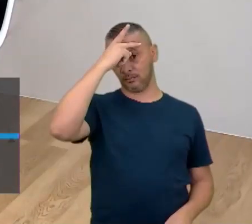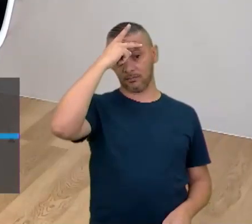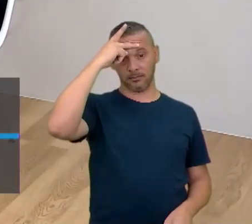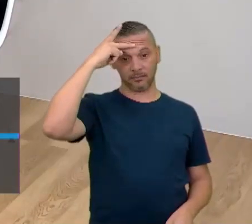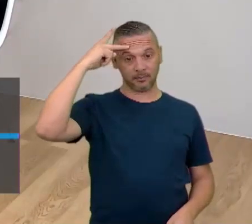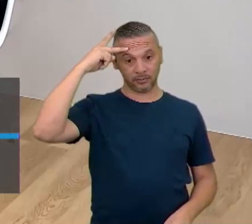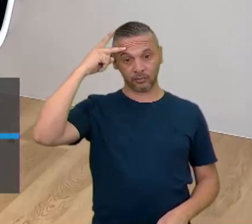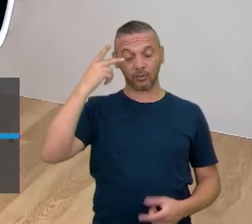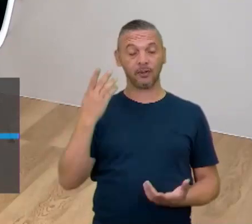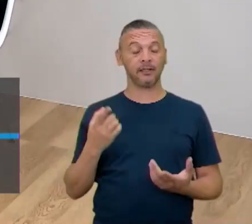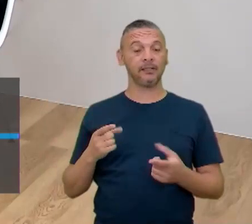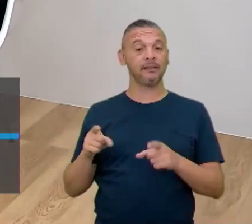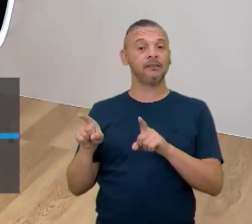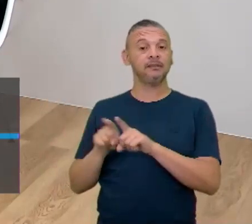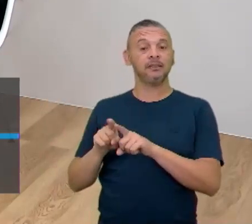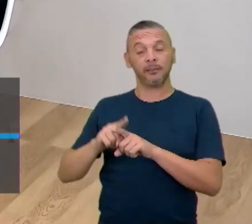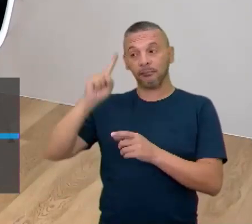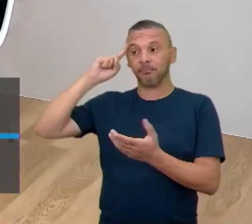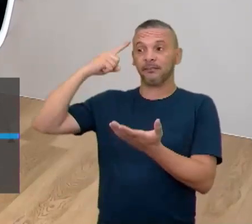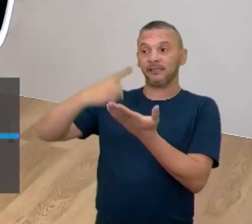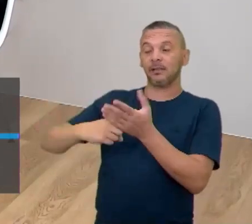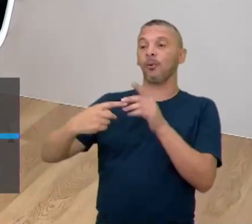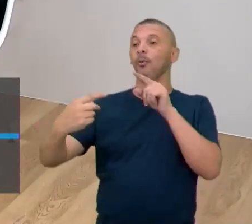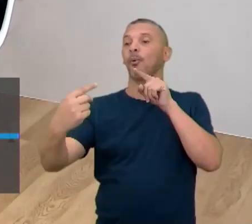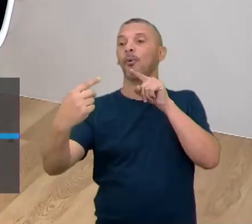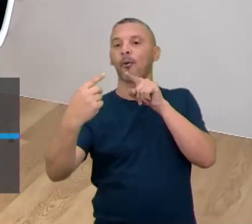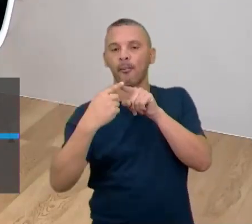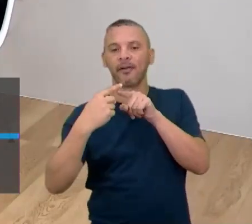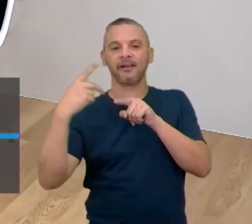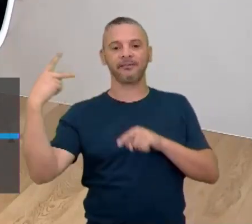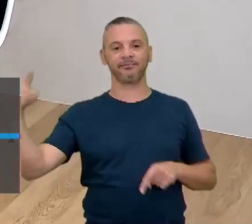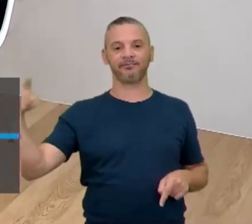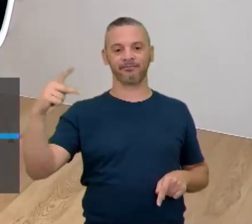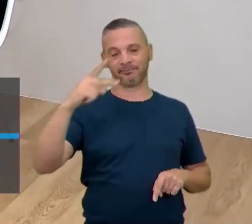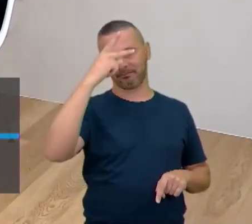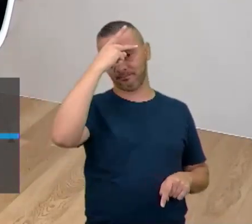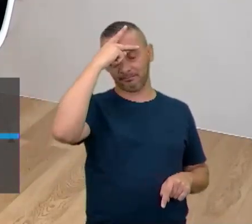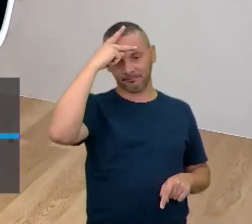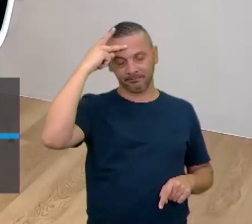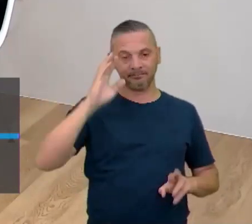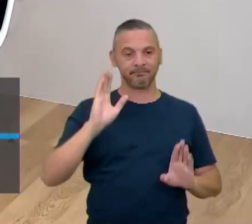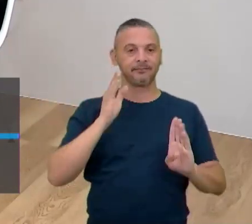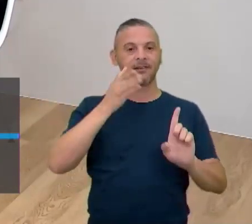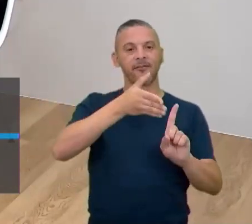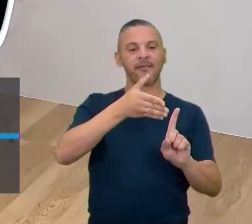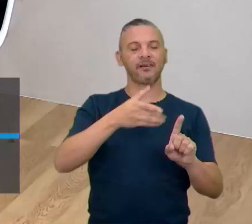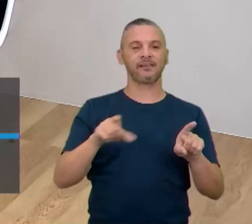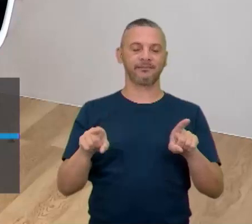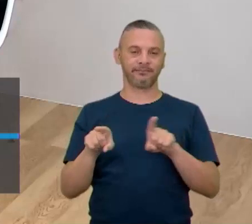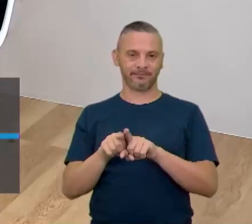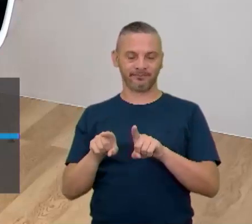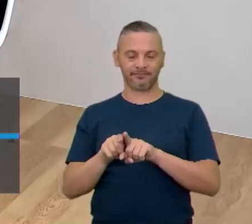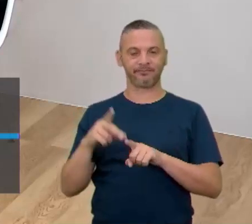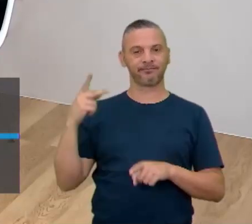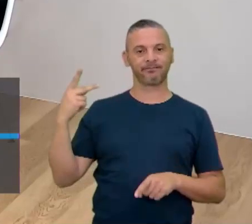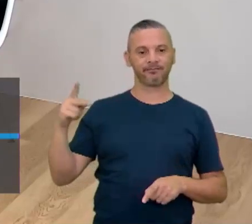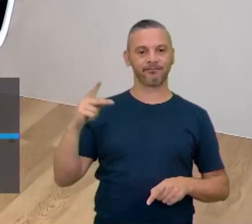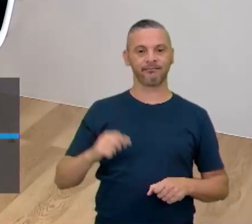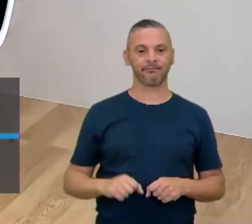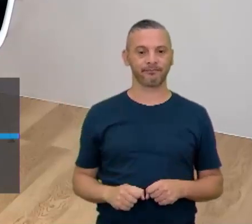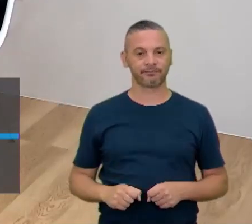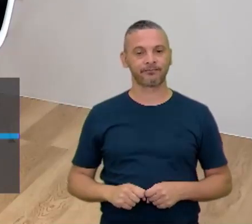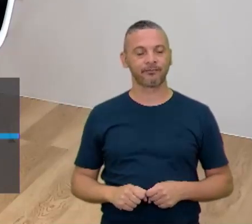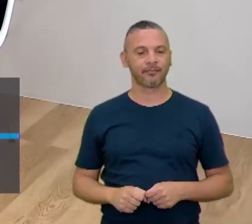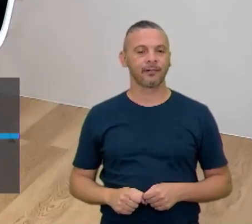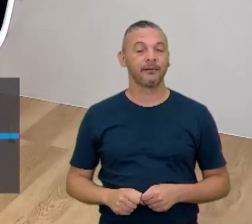vira até tomada de decisões Sim. a partir dessas referências ao qual eles fazem parte.